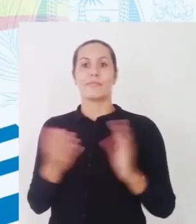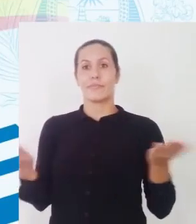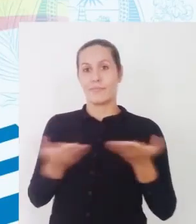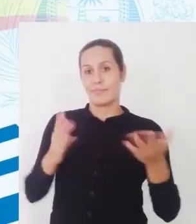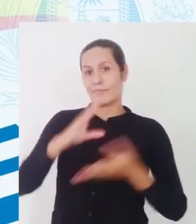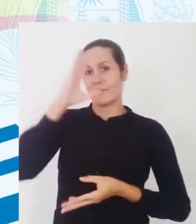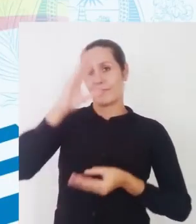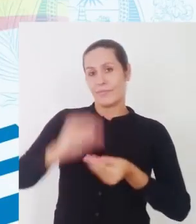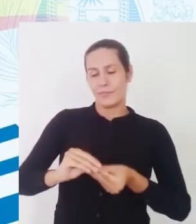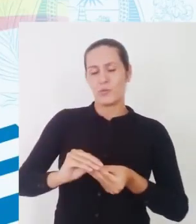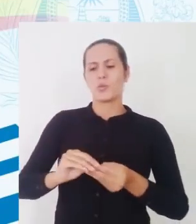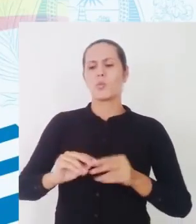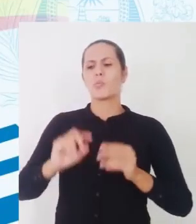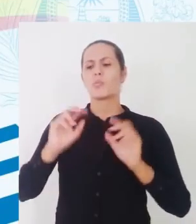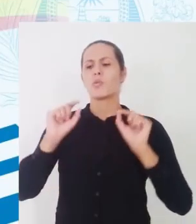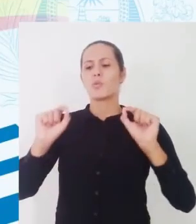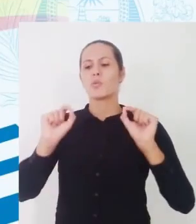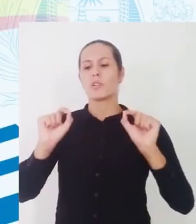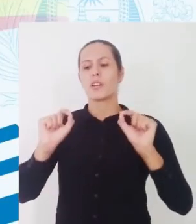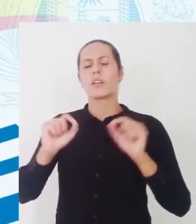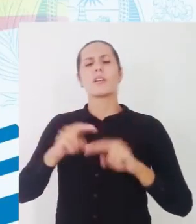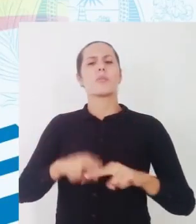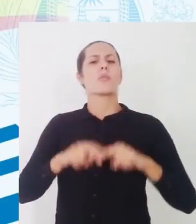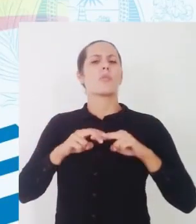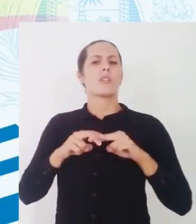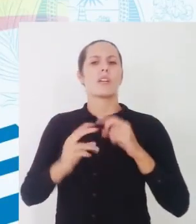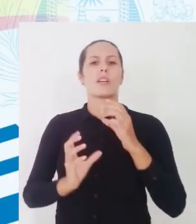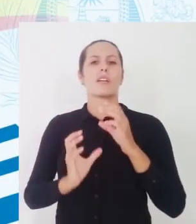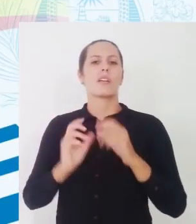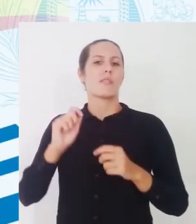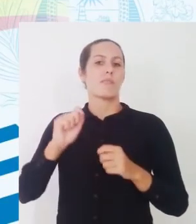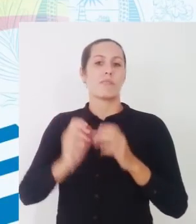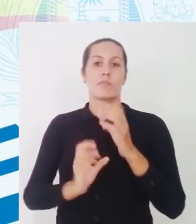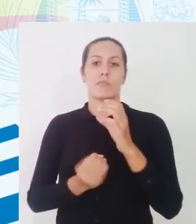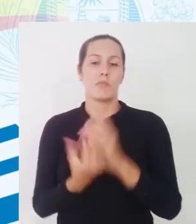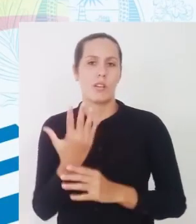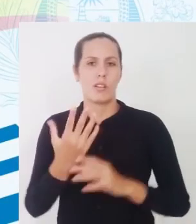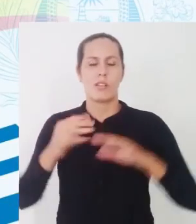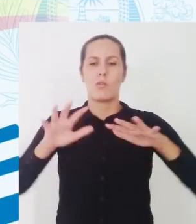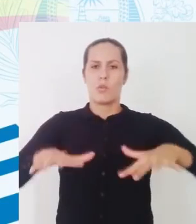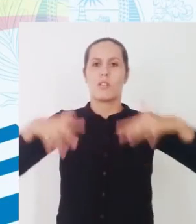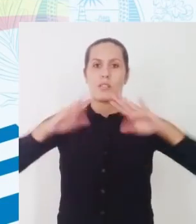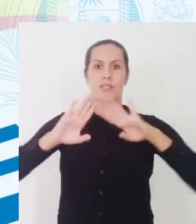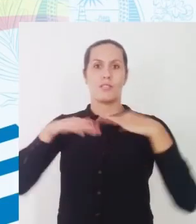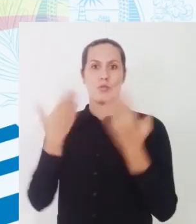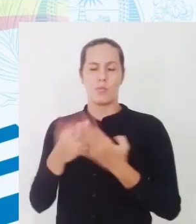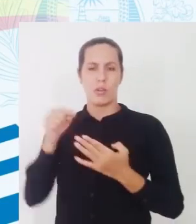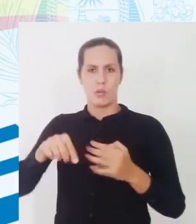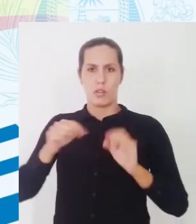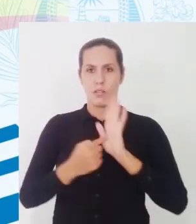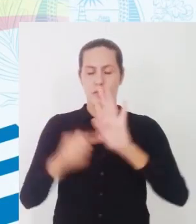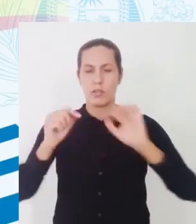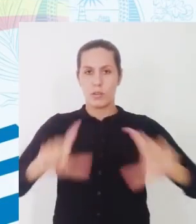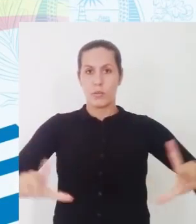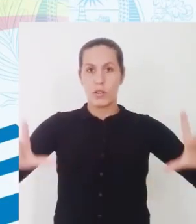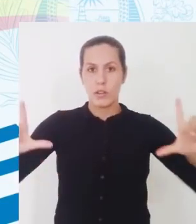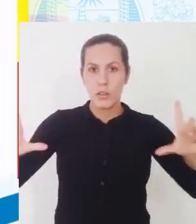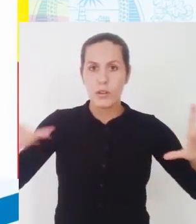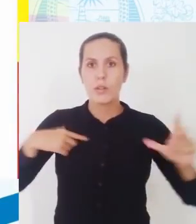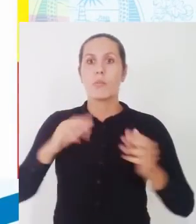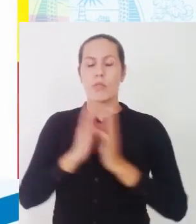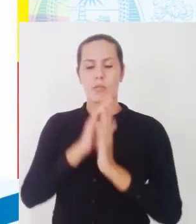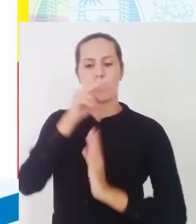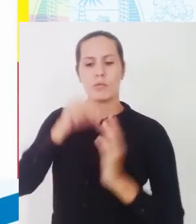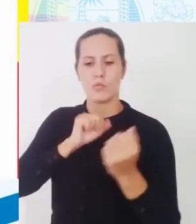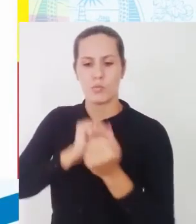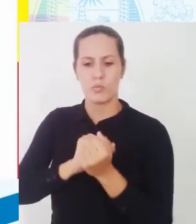vai resumir um pouquinho o que é e para que serve uma assembleia escolar. Vai aparecer para vocês aí também e